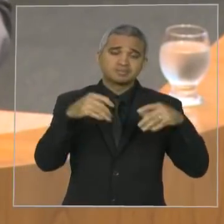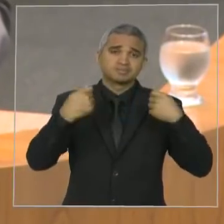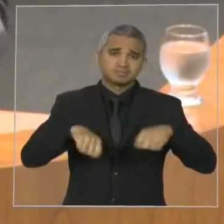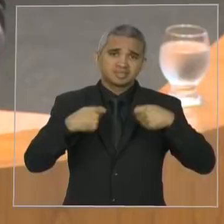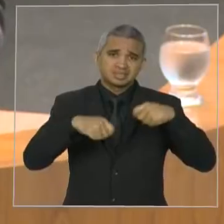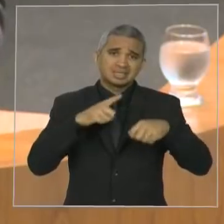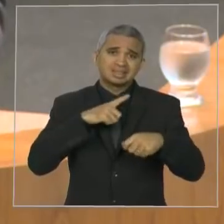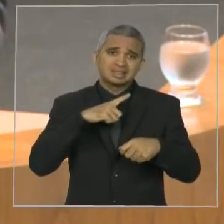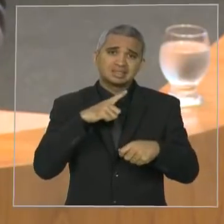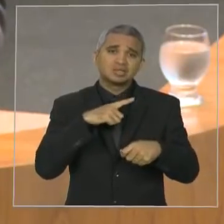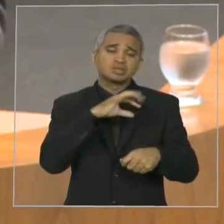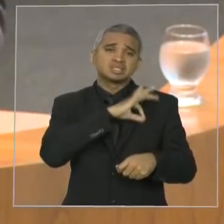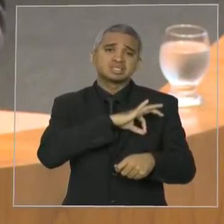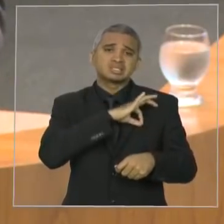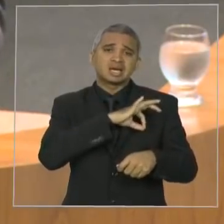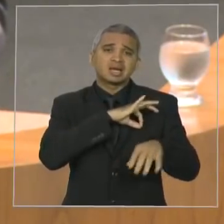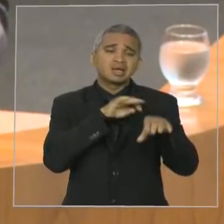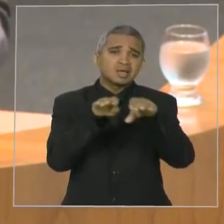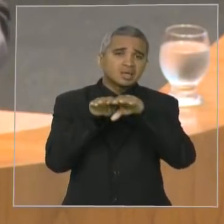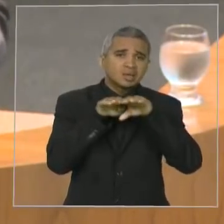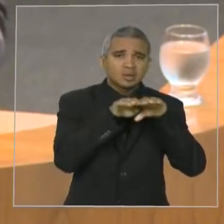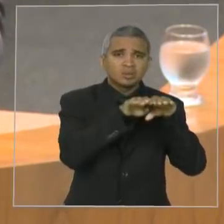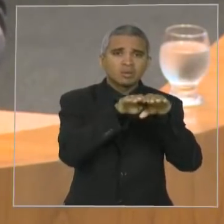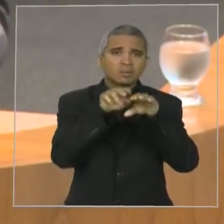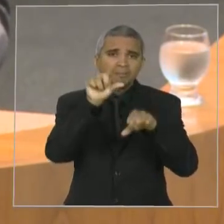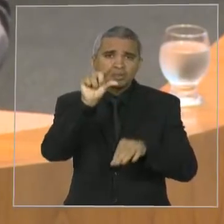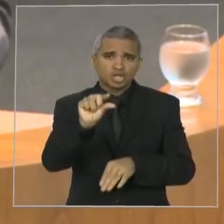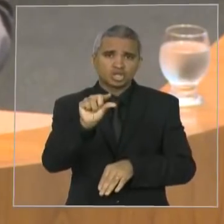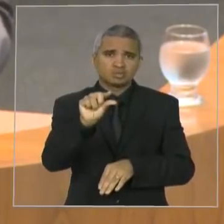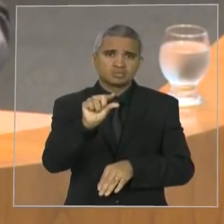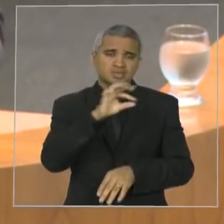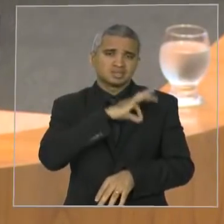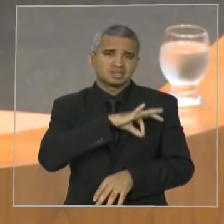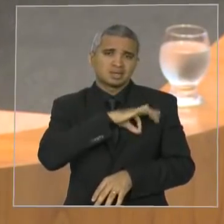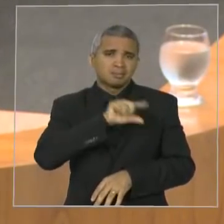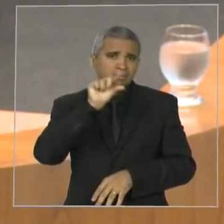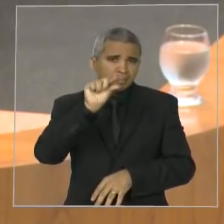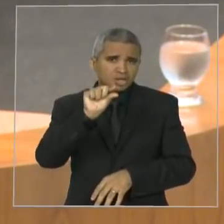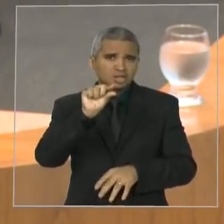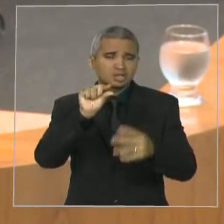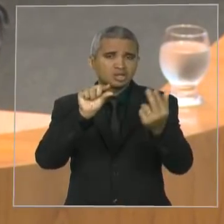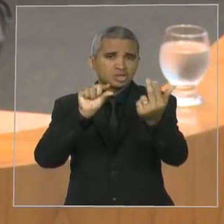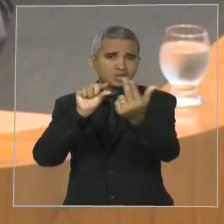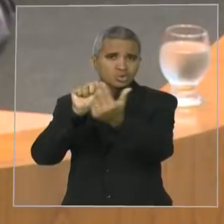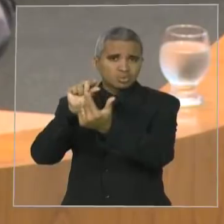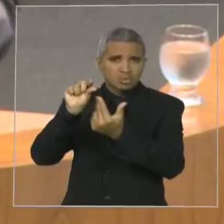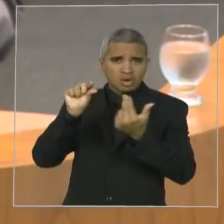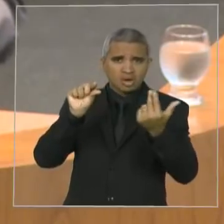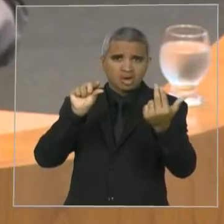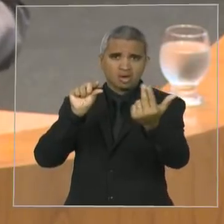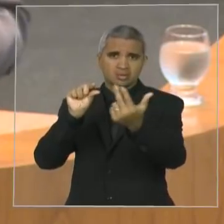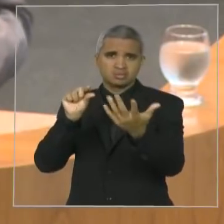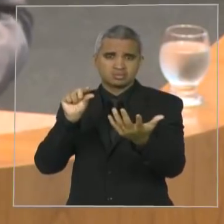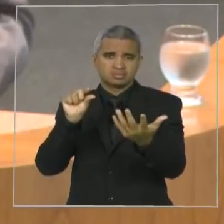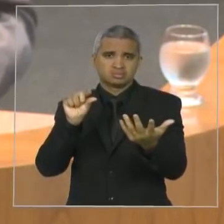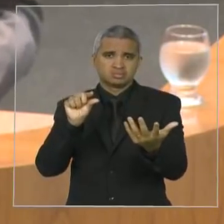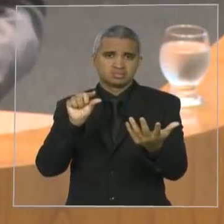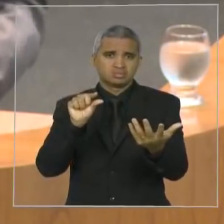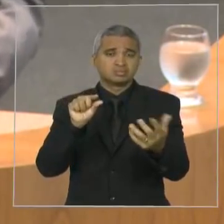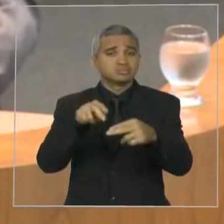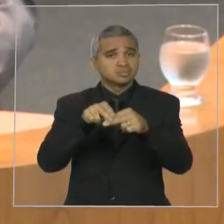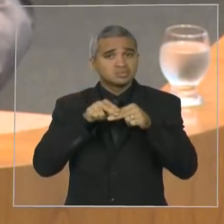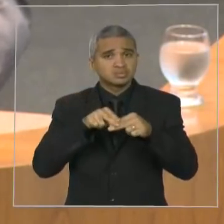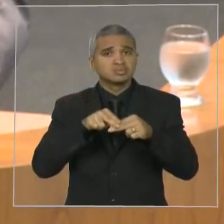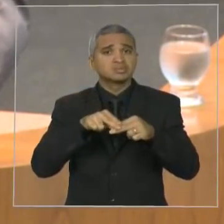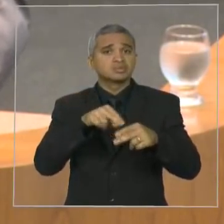na saúde. Então, tem estado, São Paulo é o estado que menos paga policiais, civis, militares, corpo de bombeiros. Então, nós temos